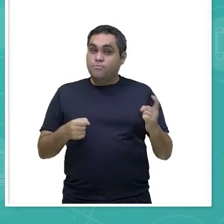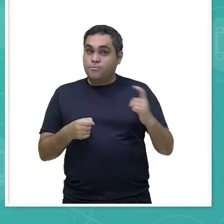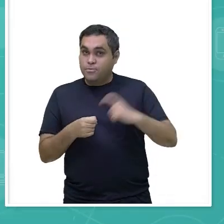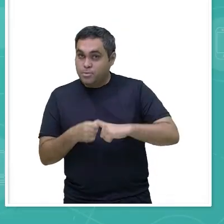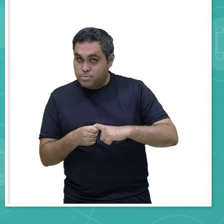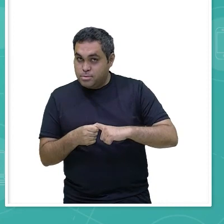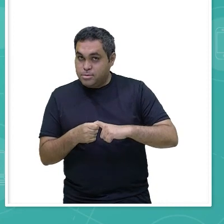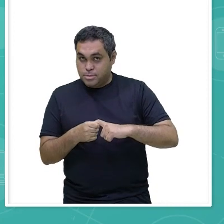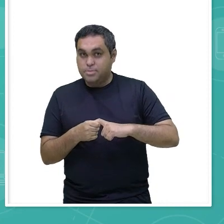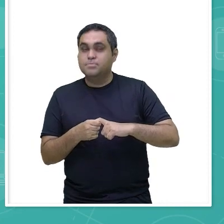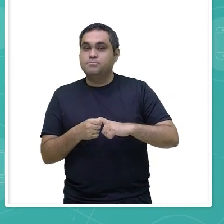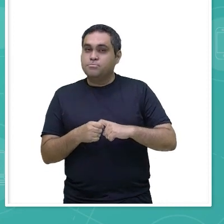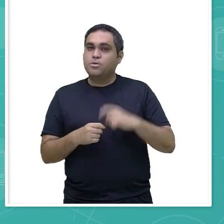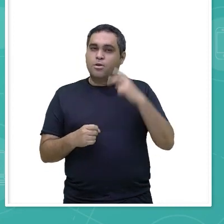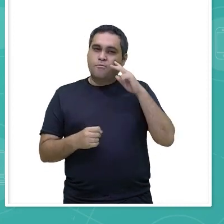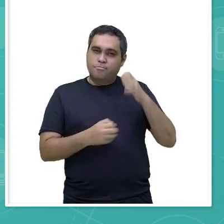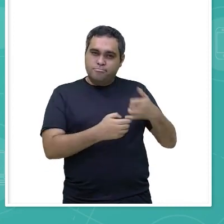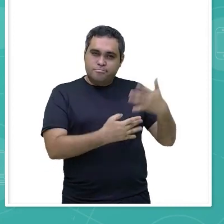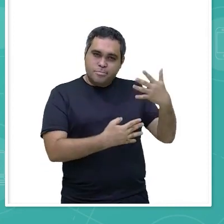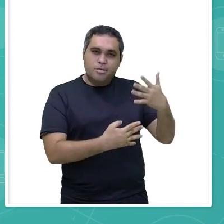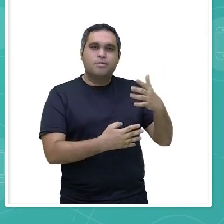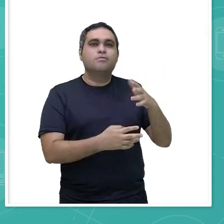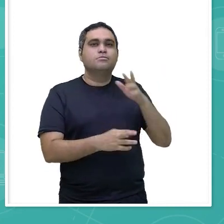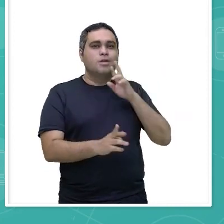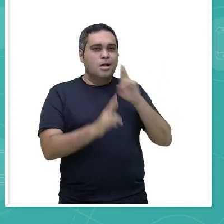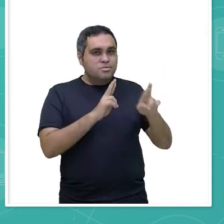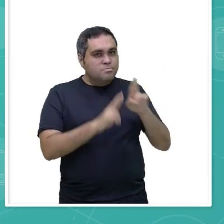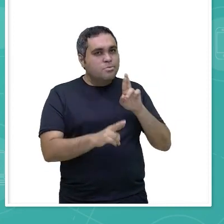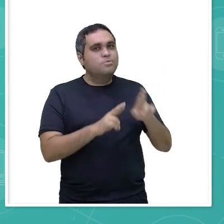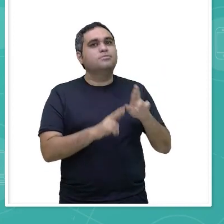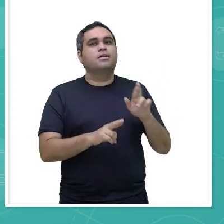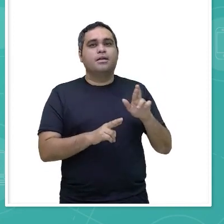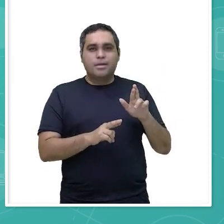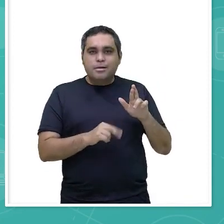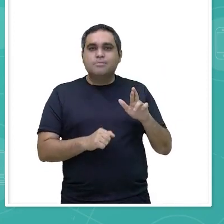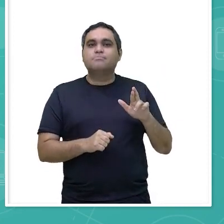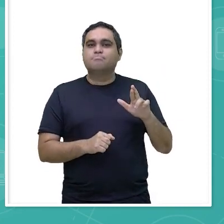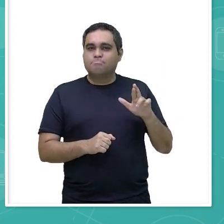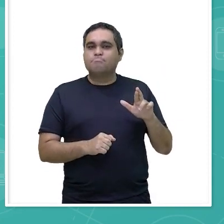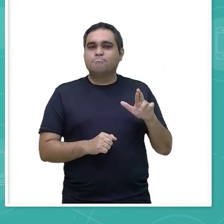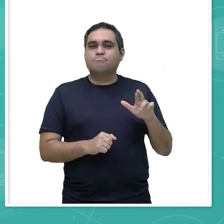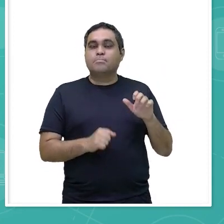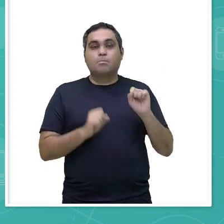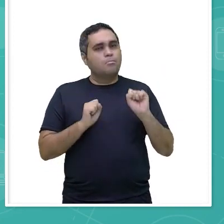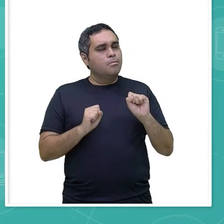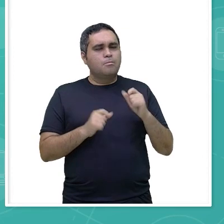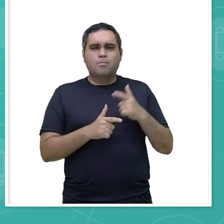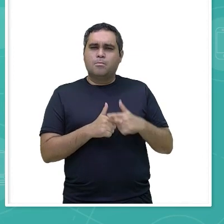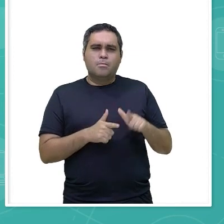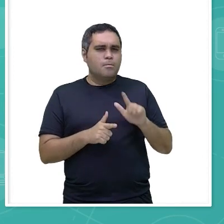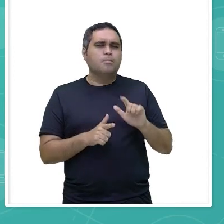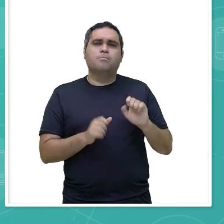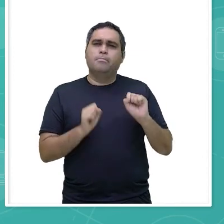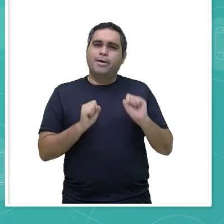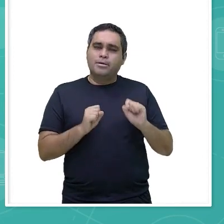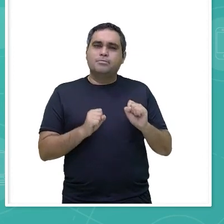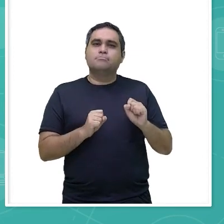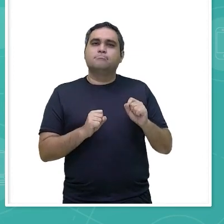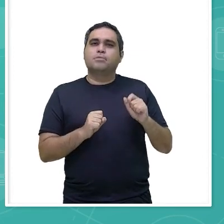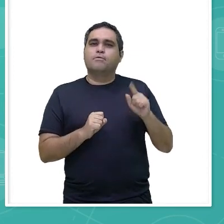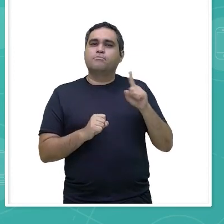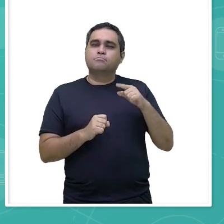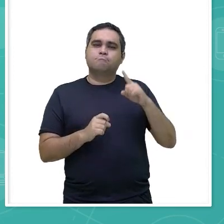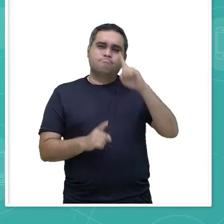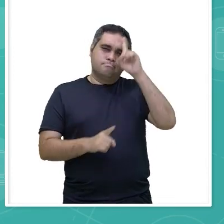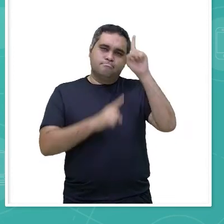Retornando, já vi aí que muitos de vocês vão responder no nosso privado, né? Não tem problema não, gente. Vocês podem até lá criar as ideias de